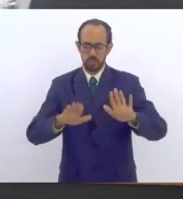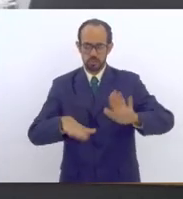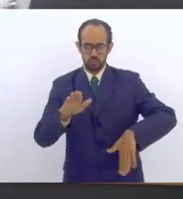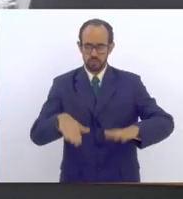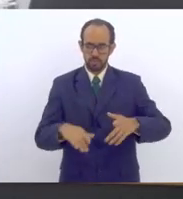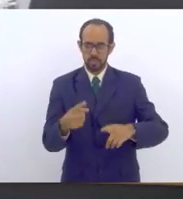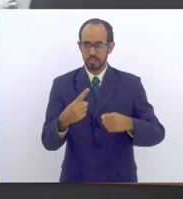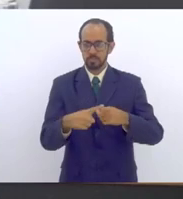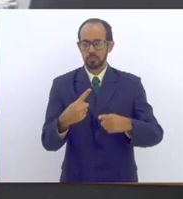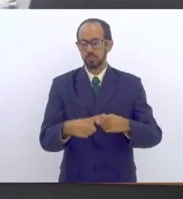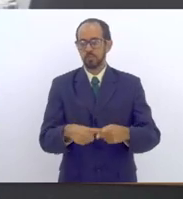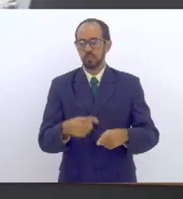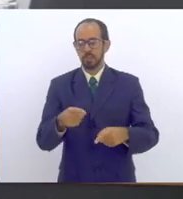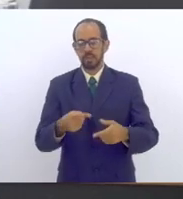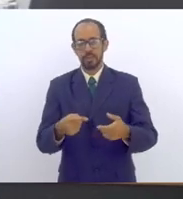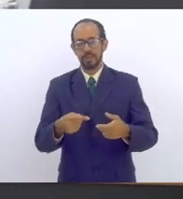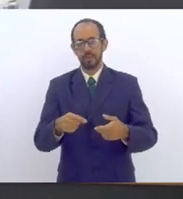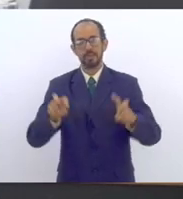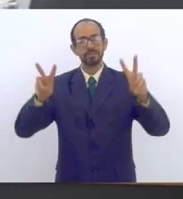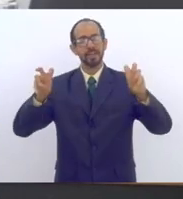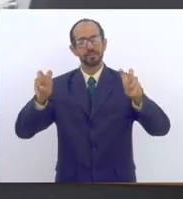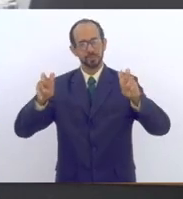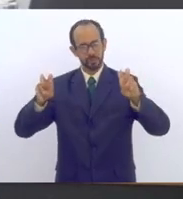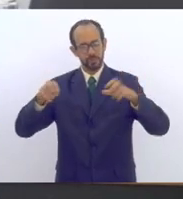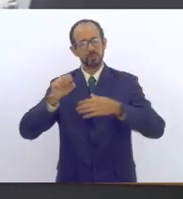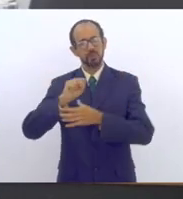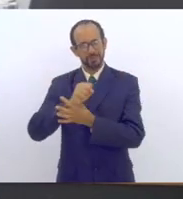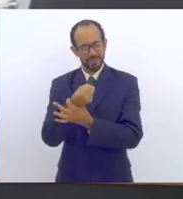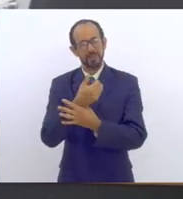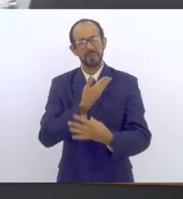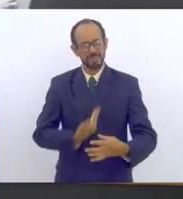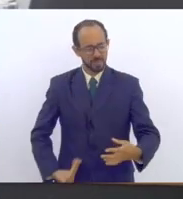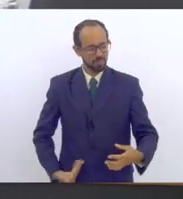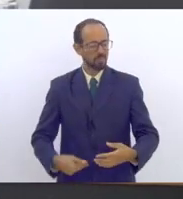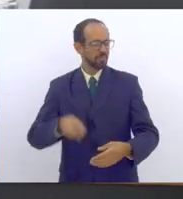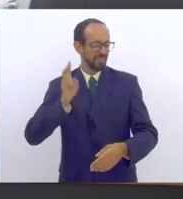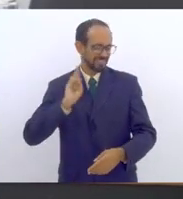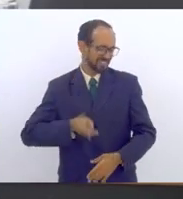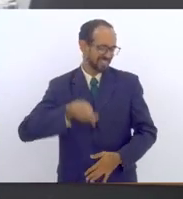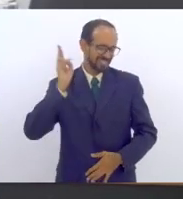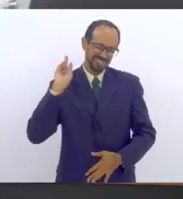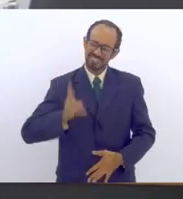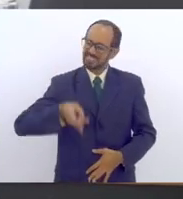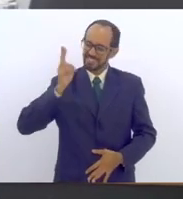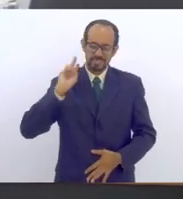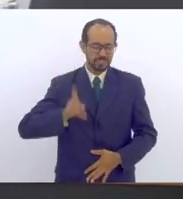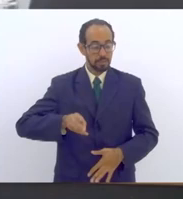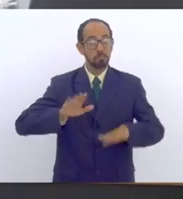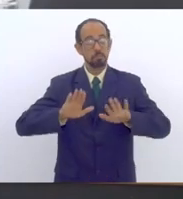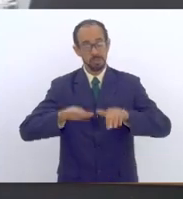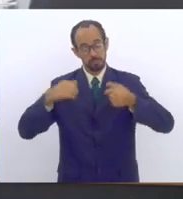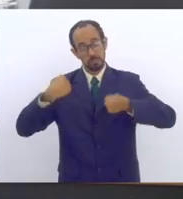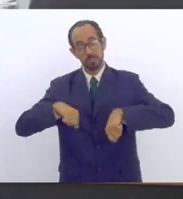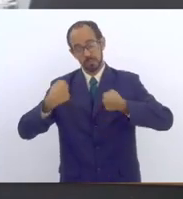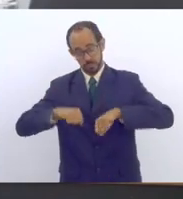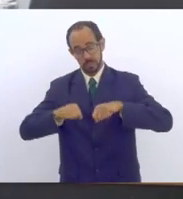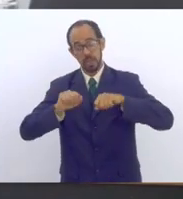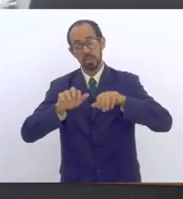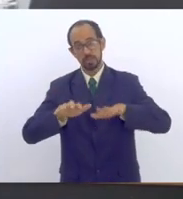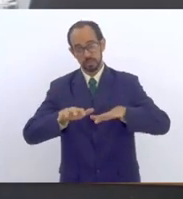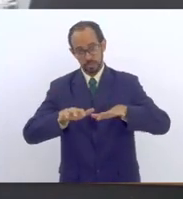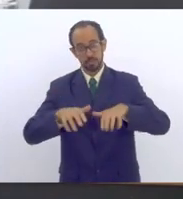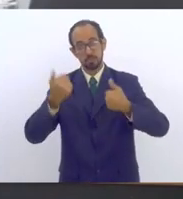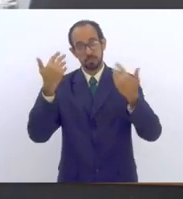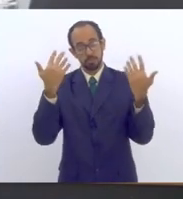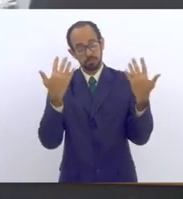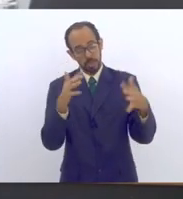ser tão chato com esse assunto de Segurança Pública mas tem que ser assim a dedicação e Parabéns a você e parabéns o